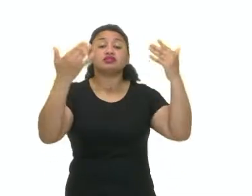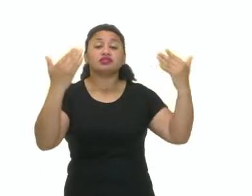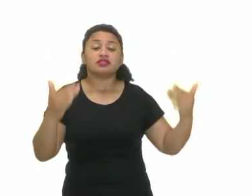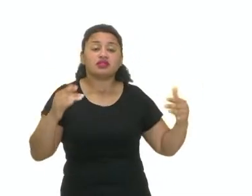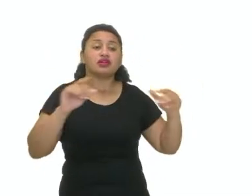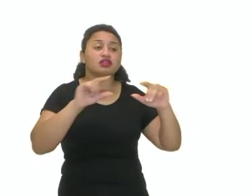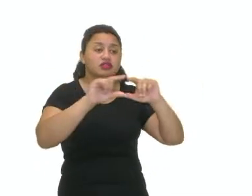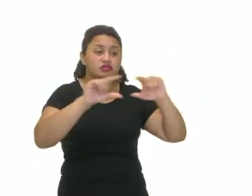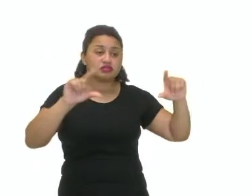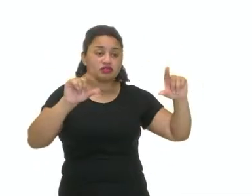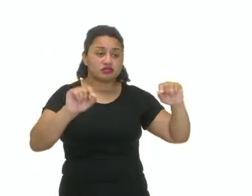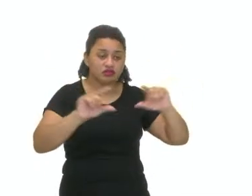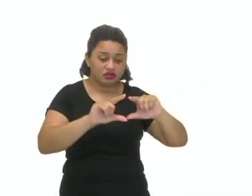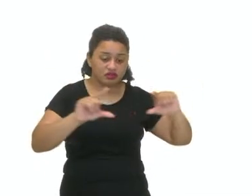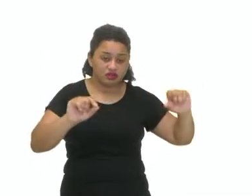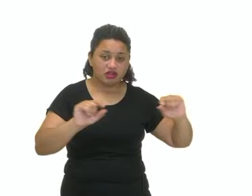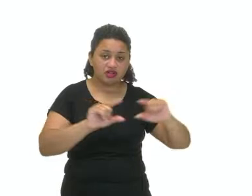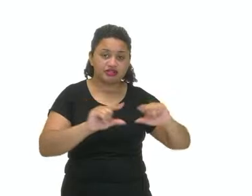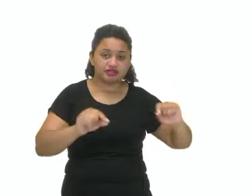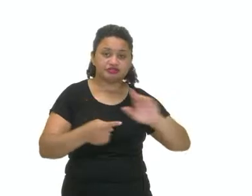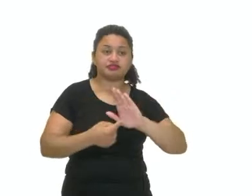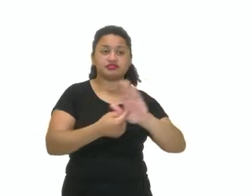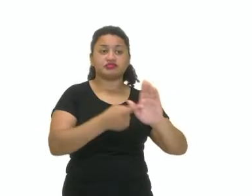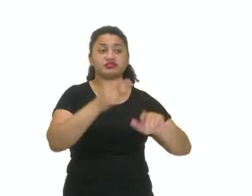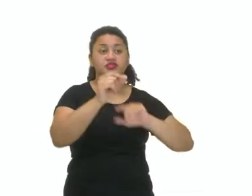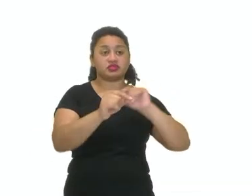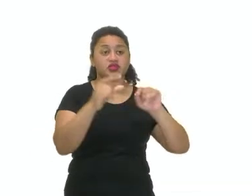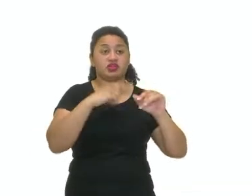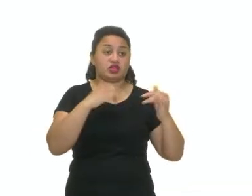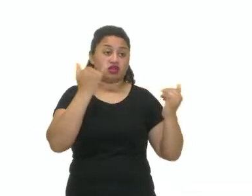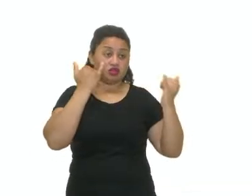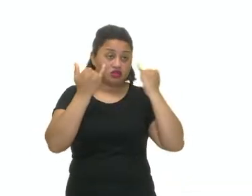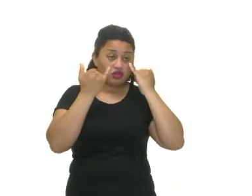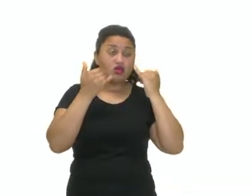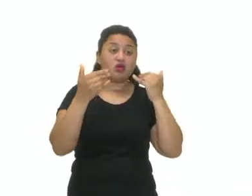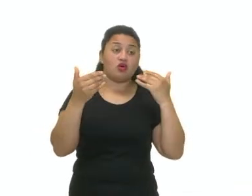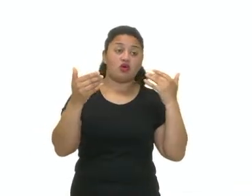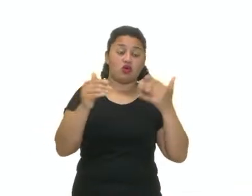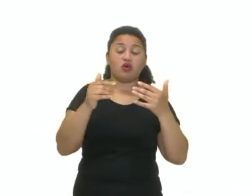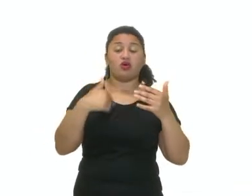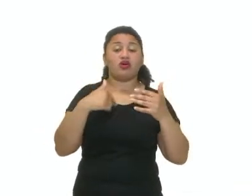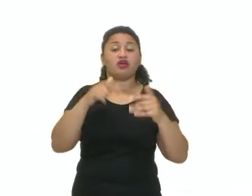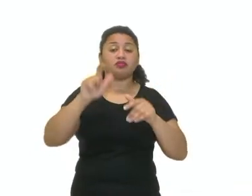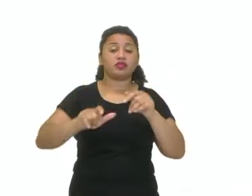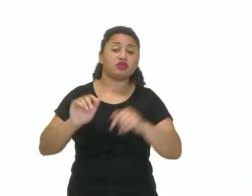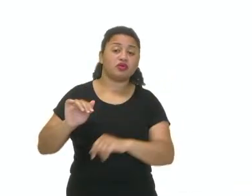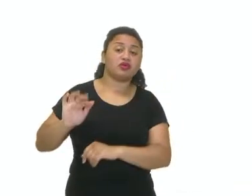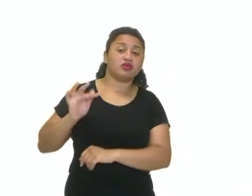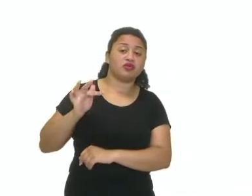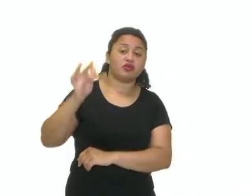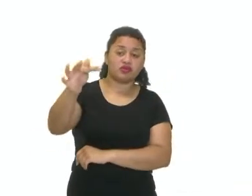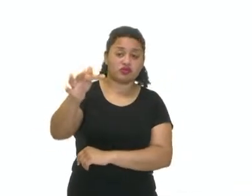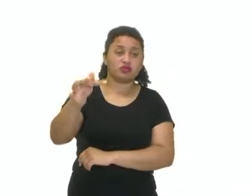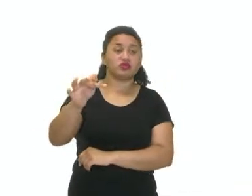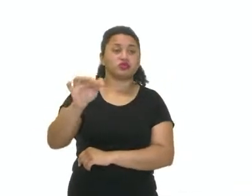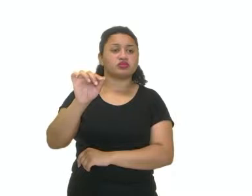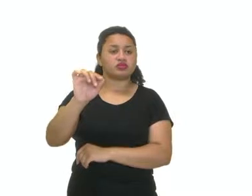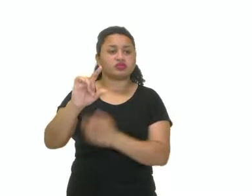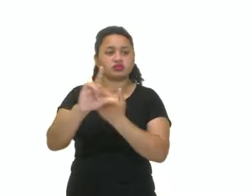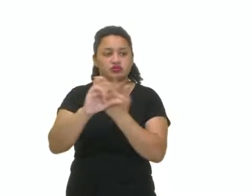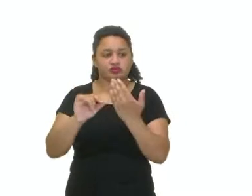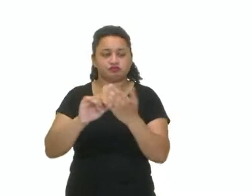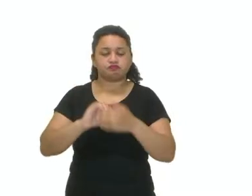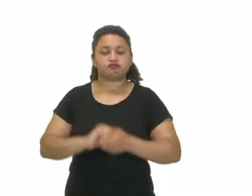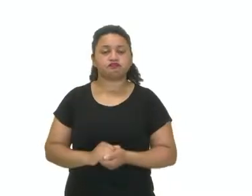fragmentos destacados da crônica. A informação veste hoje o homem de amanhã, de Carlos Eduardo